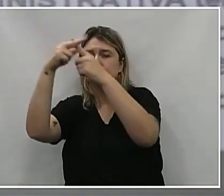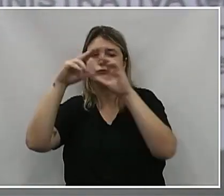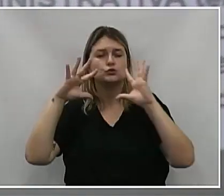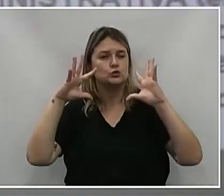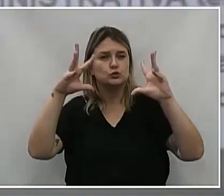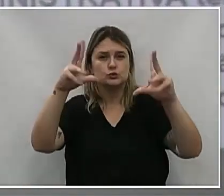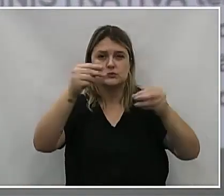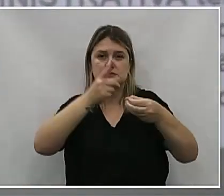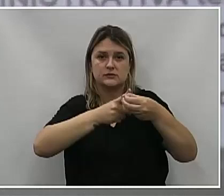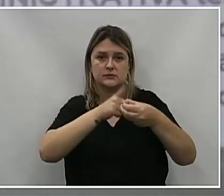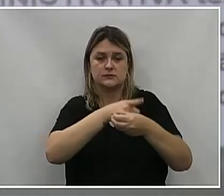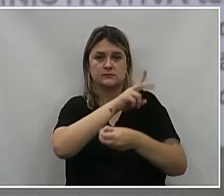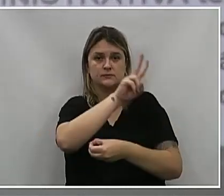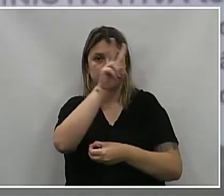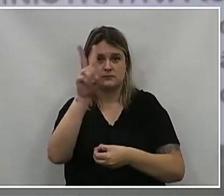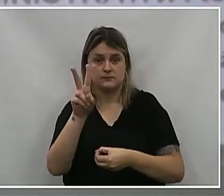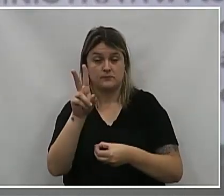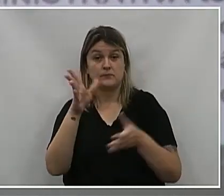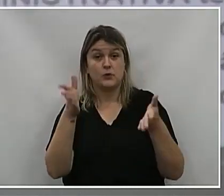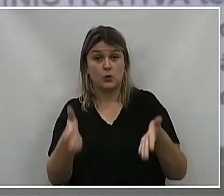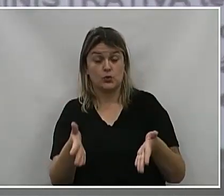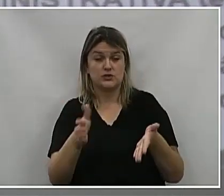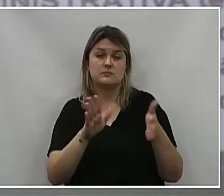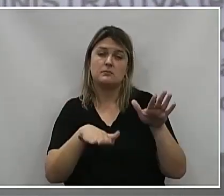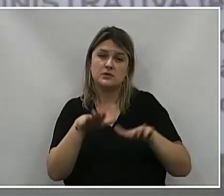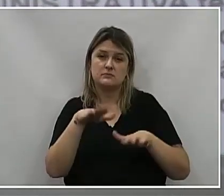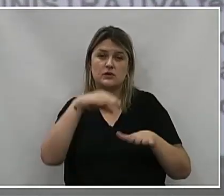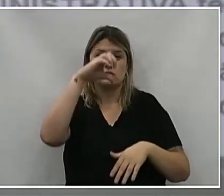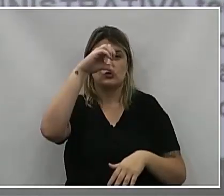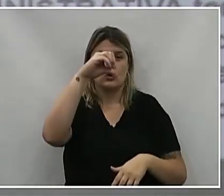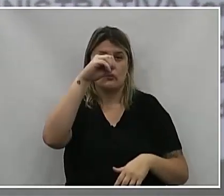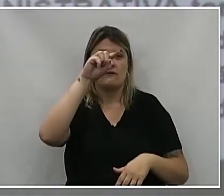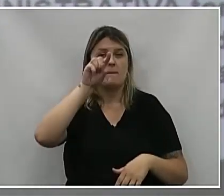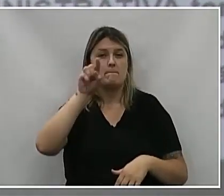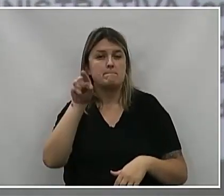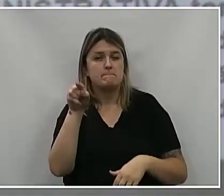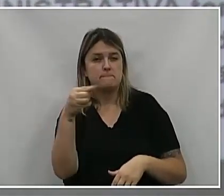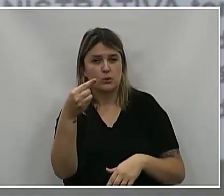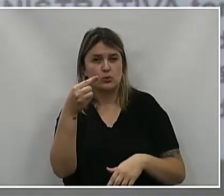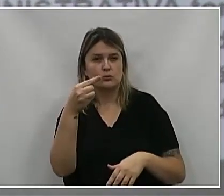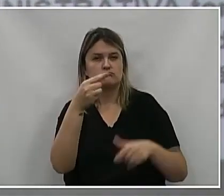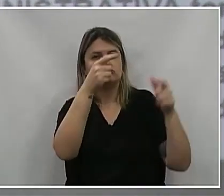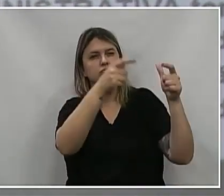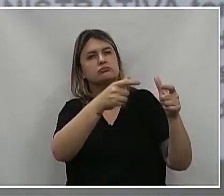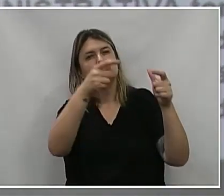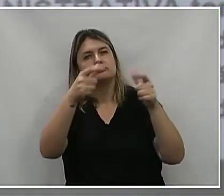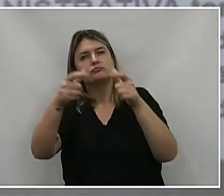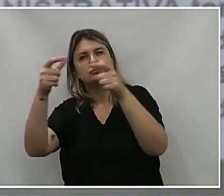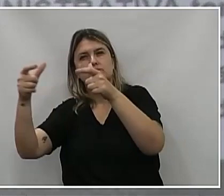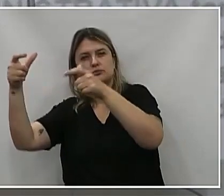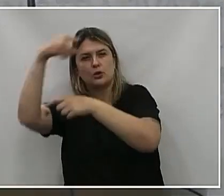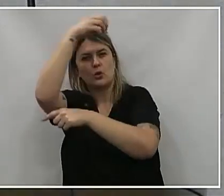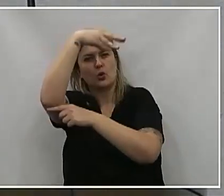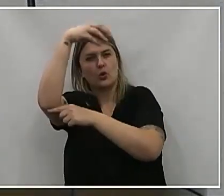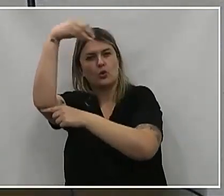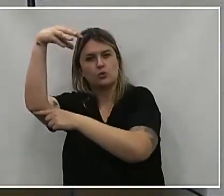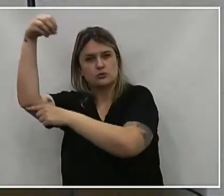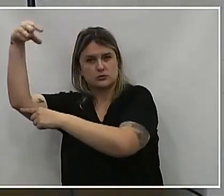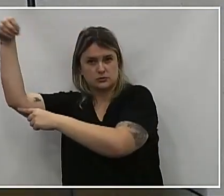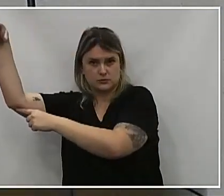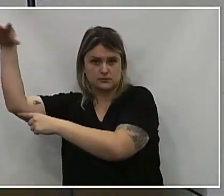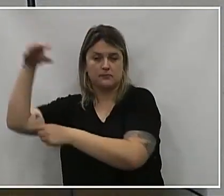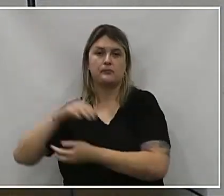do município de União da Vitória. Hoje, estimado em torno de 9.000 pontos, nós temos em torno de 9.000 pontos, né, que